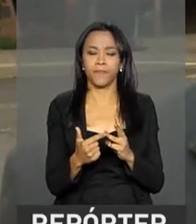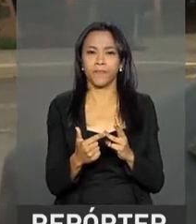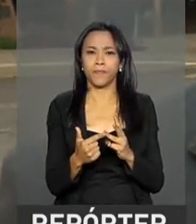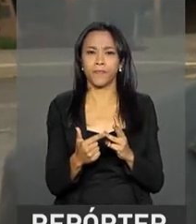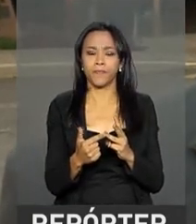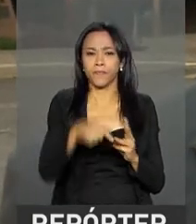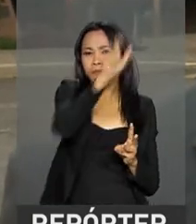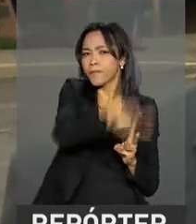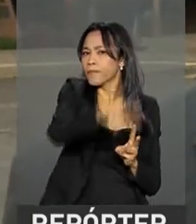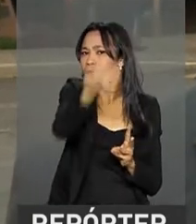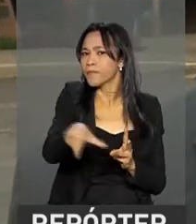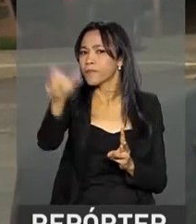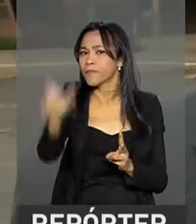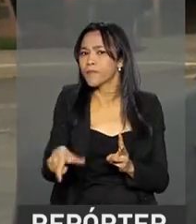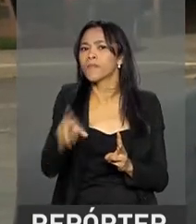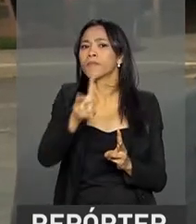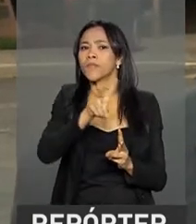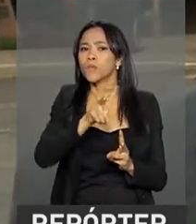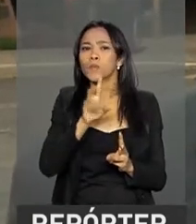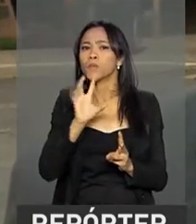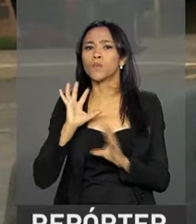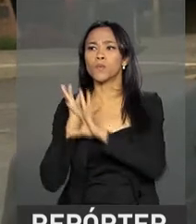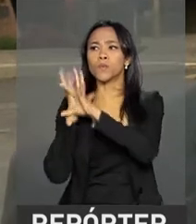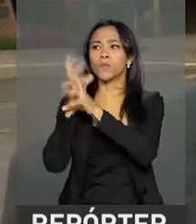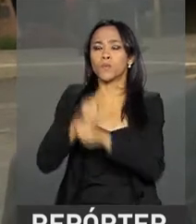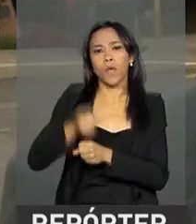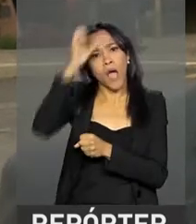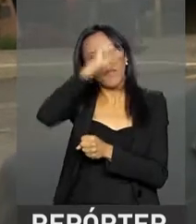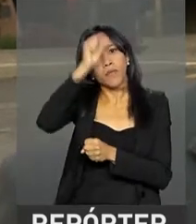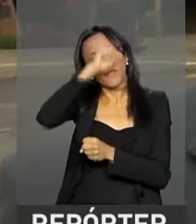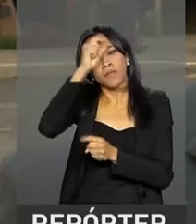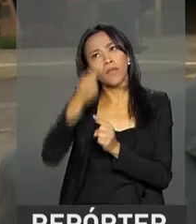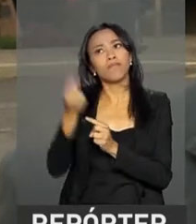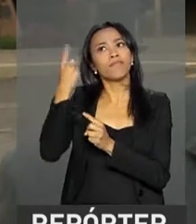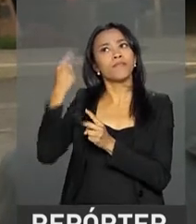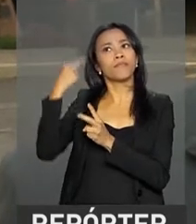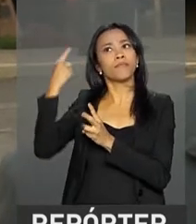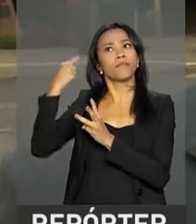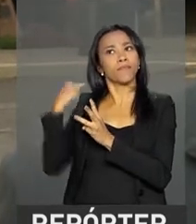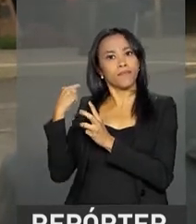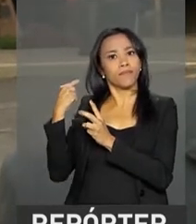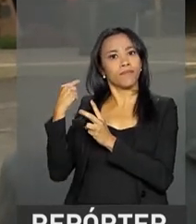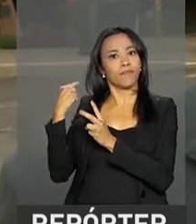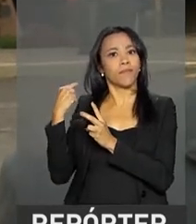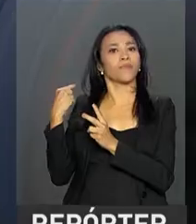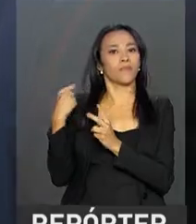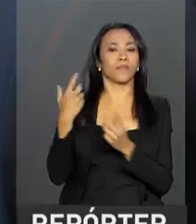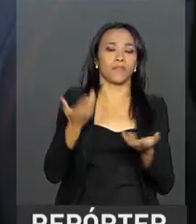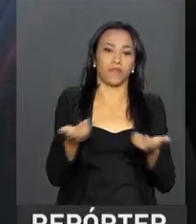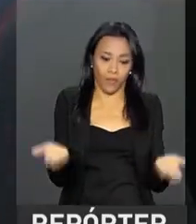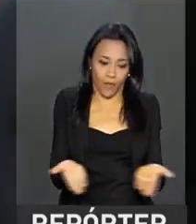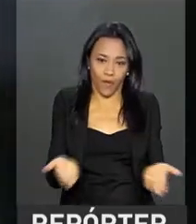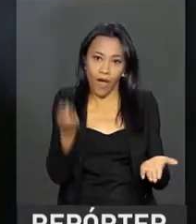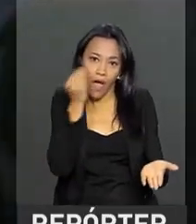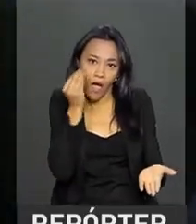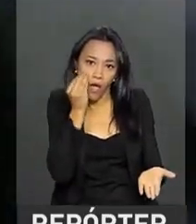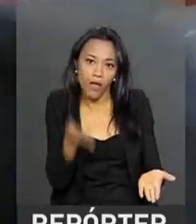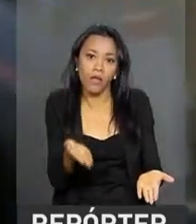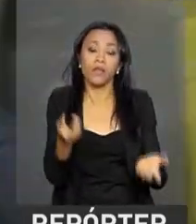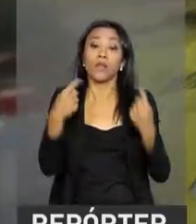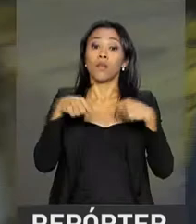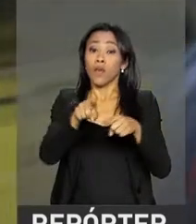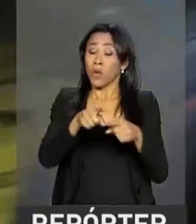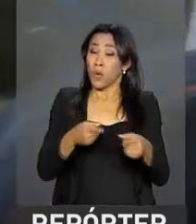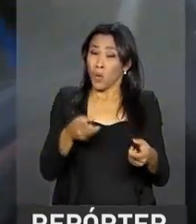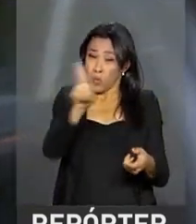participantes não colocar em prática tudo aquilo que eles absorveram nas duas primeiras versões o uso de armas químicas é um